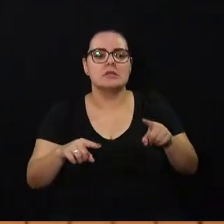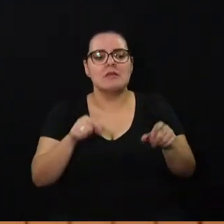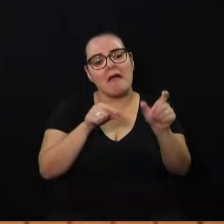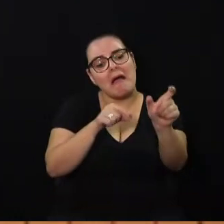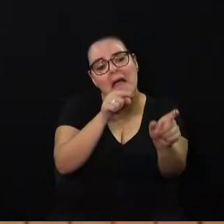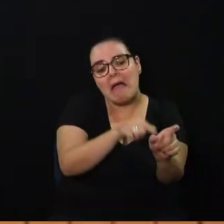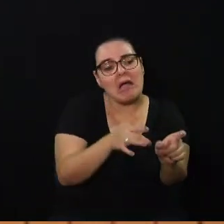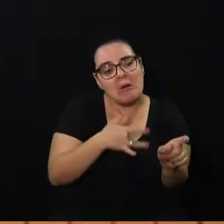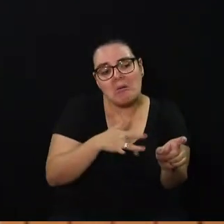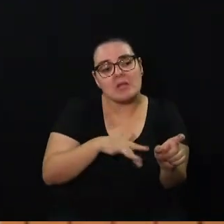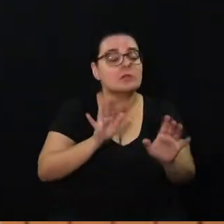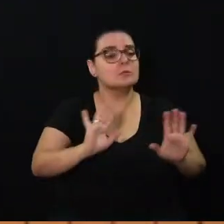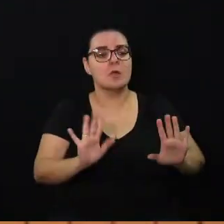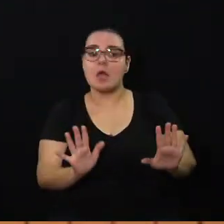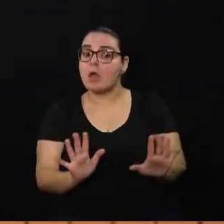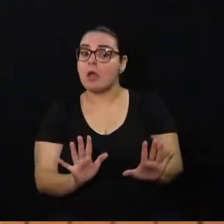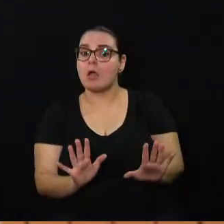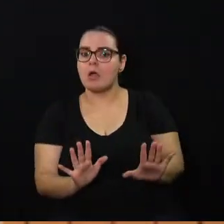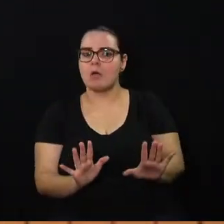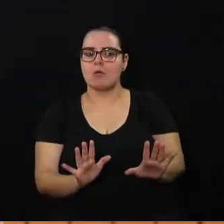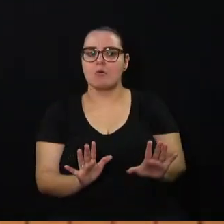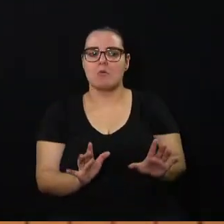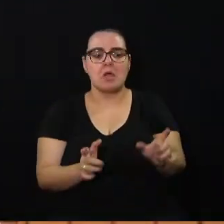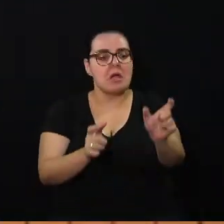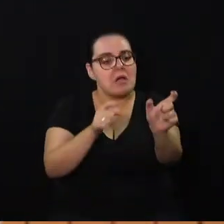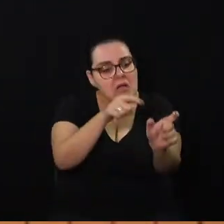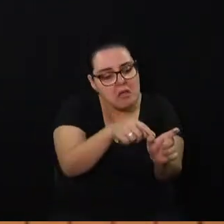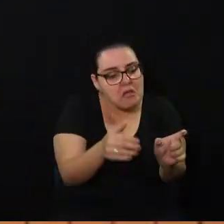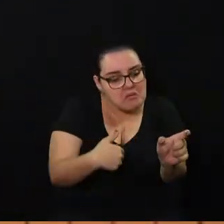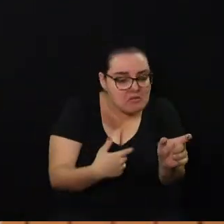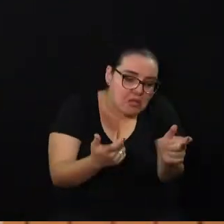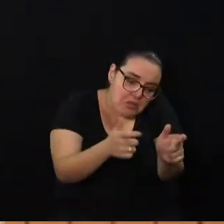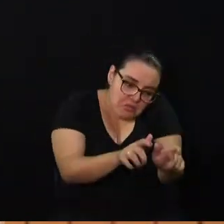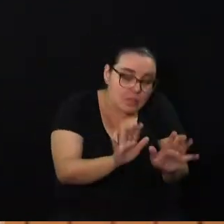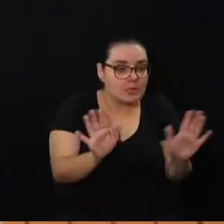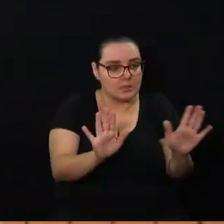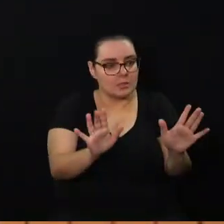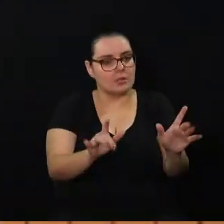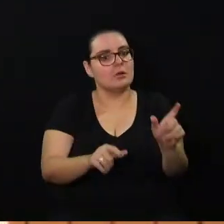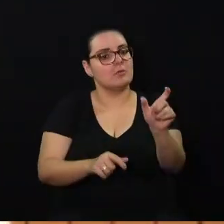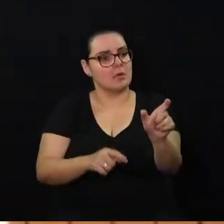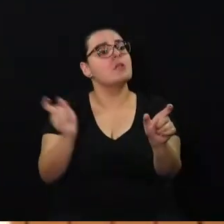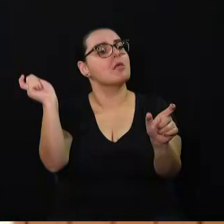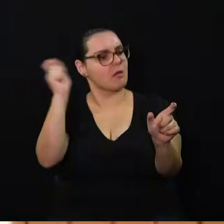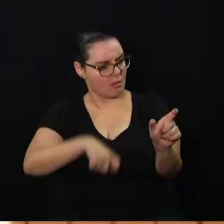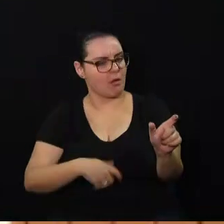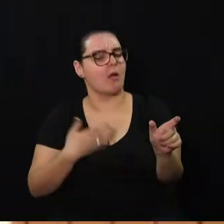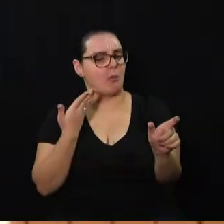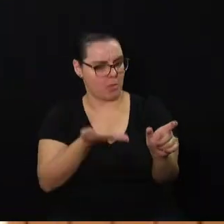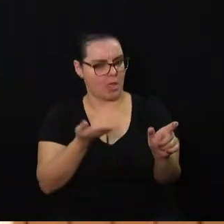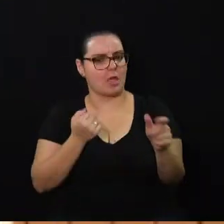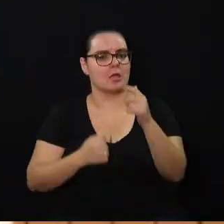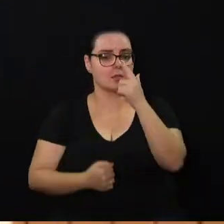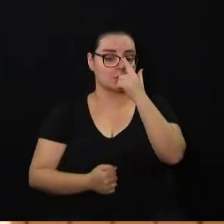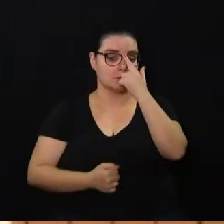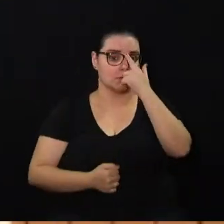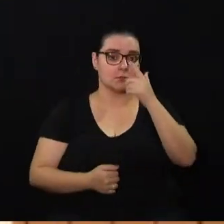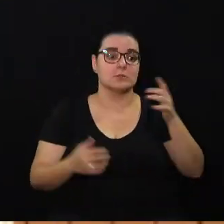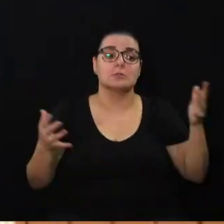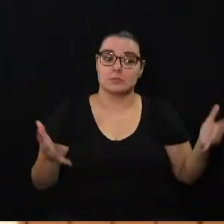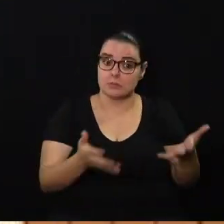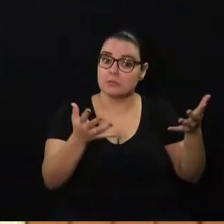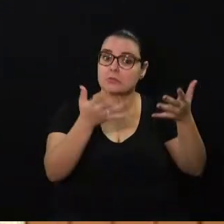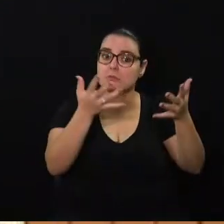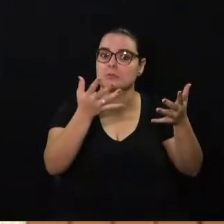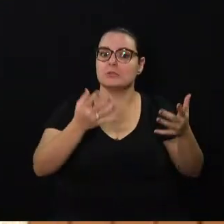não é não dá pra gente reduzi lo a esse diagnóstico tá e essas e essas estimulações elas